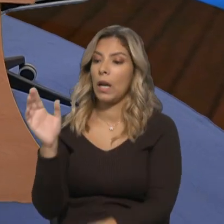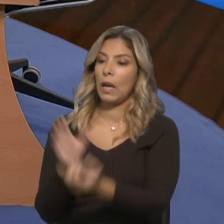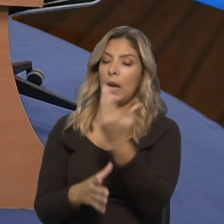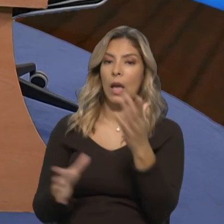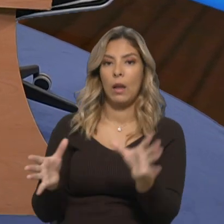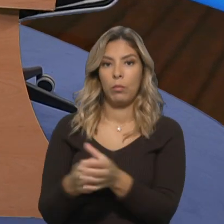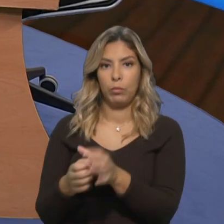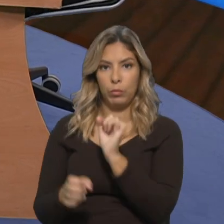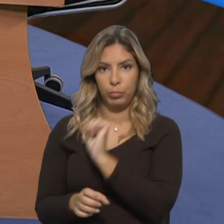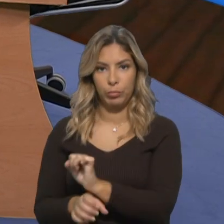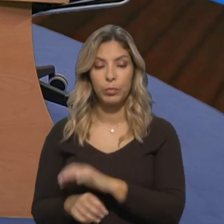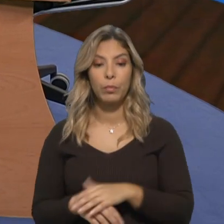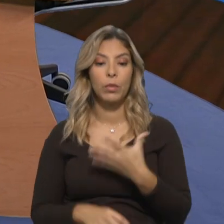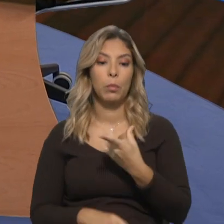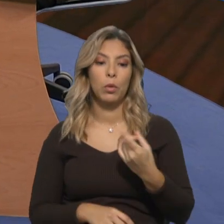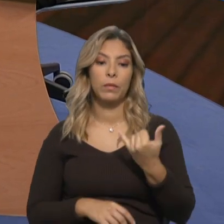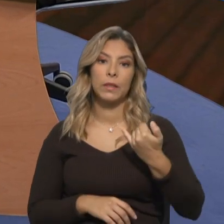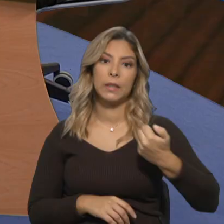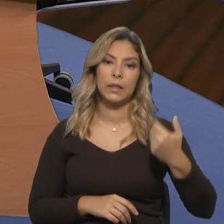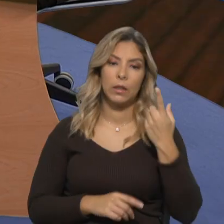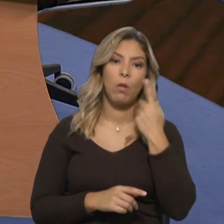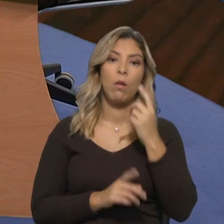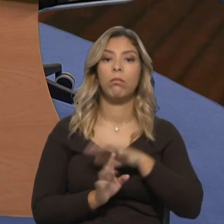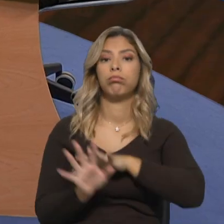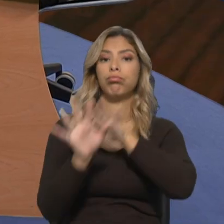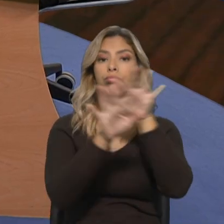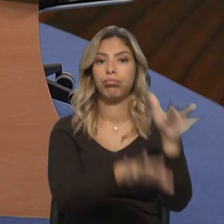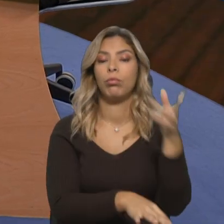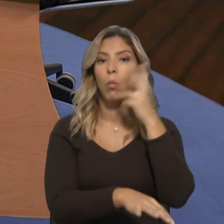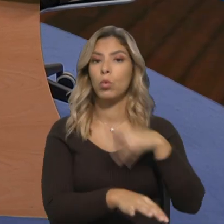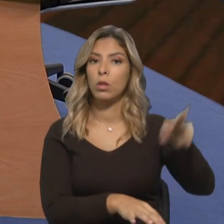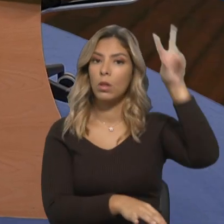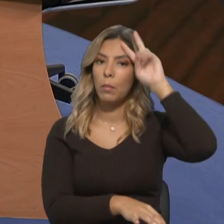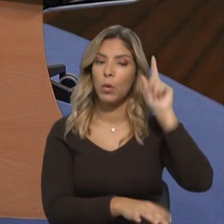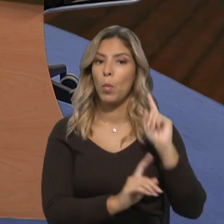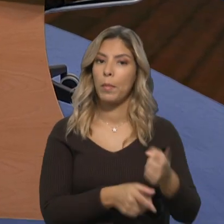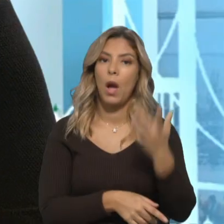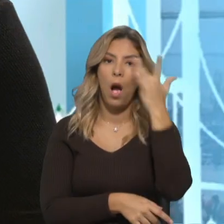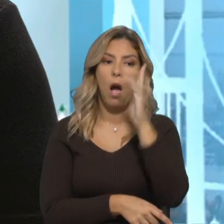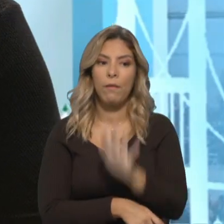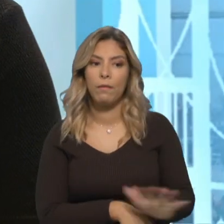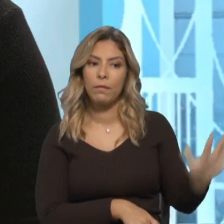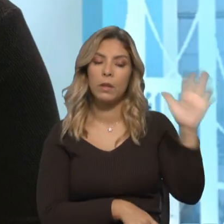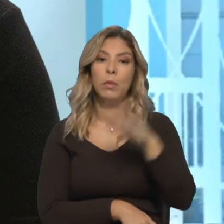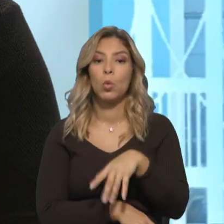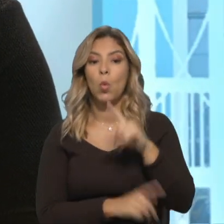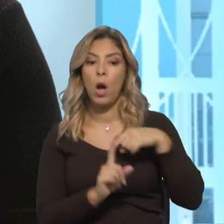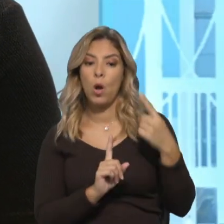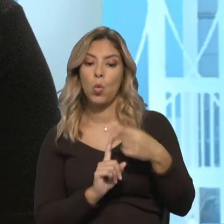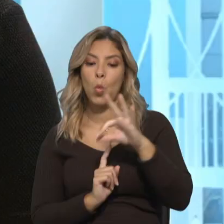Em 1925, por exemplo, fomos para Moçambique, começámos então a missão em África. Nos anos 40 e 50 fomos para a América